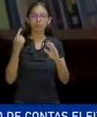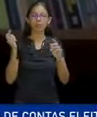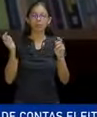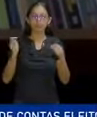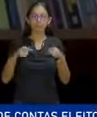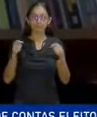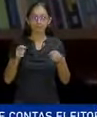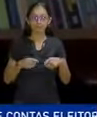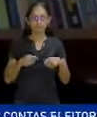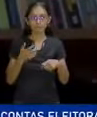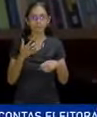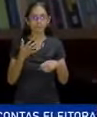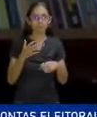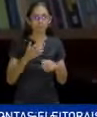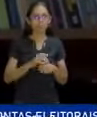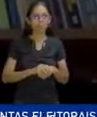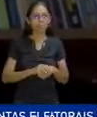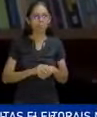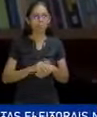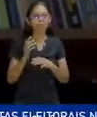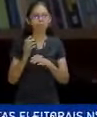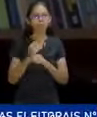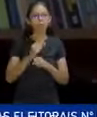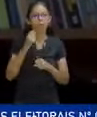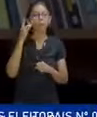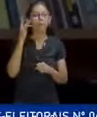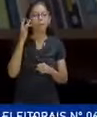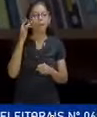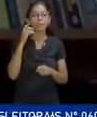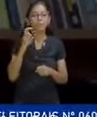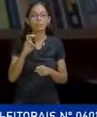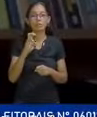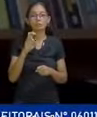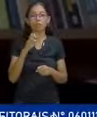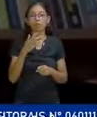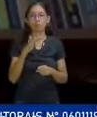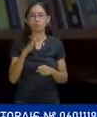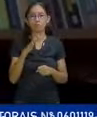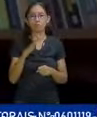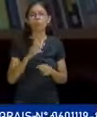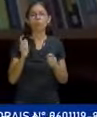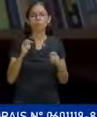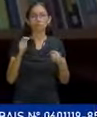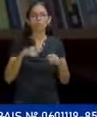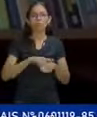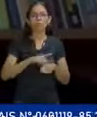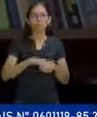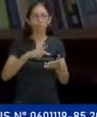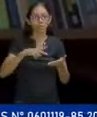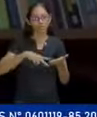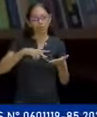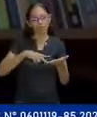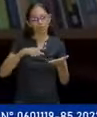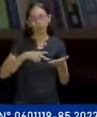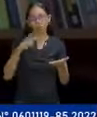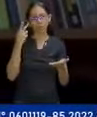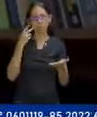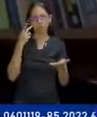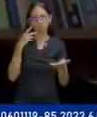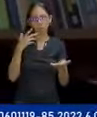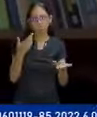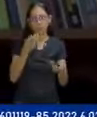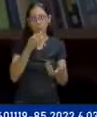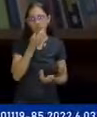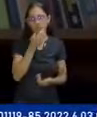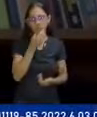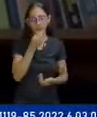um prazo de 5 dias para apresentação de relatórios circunstanciados, para que se possa verificar.